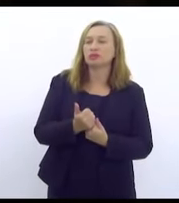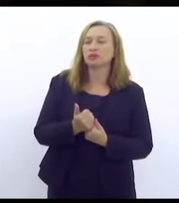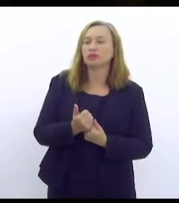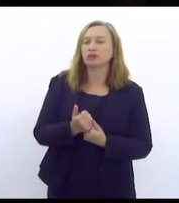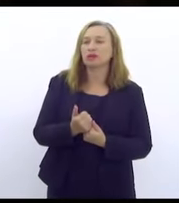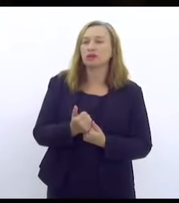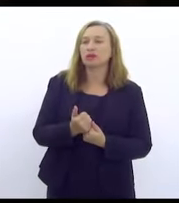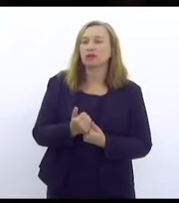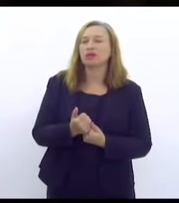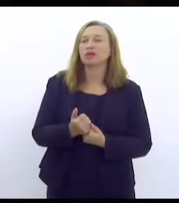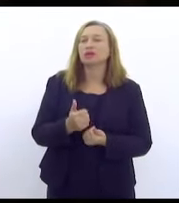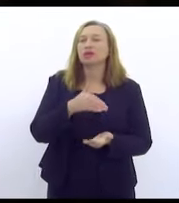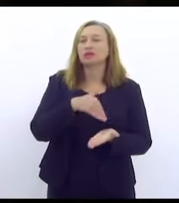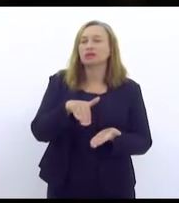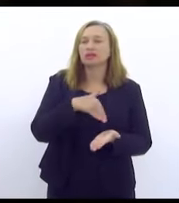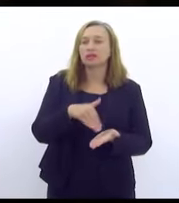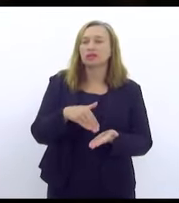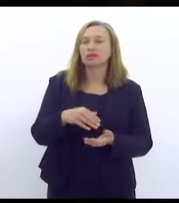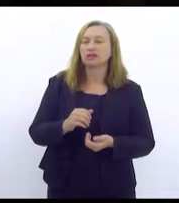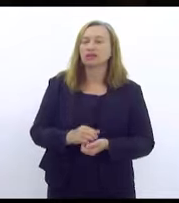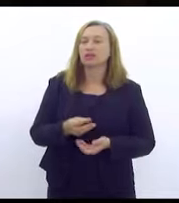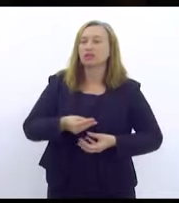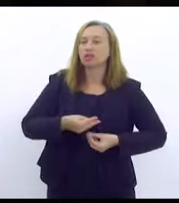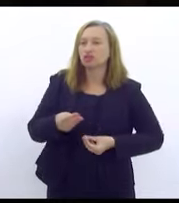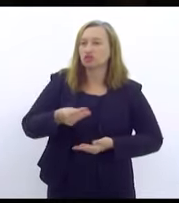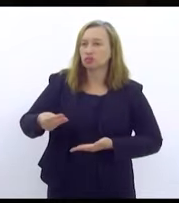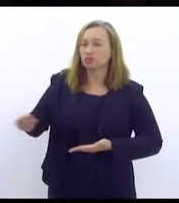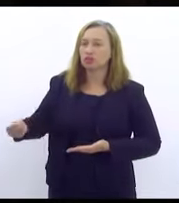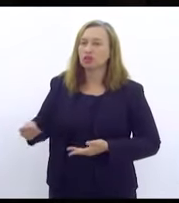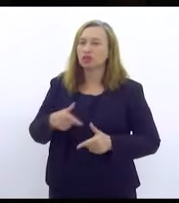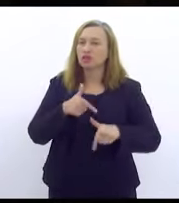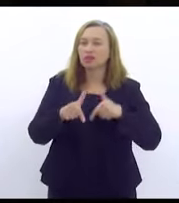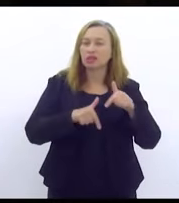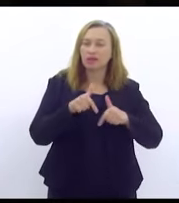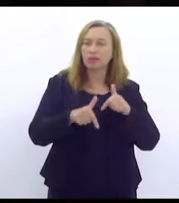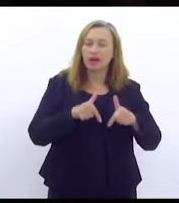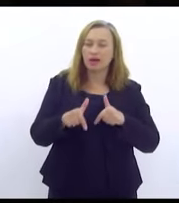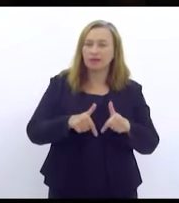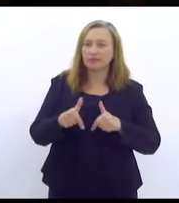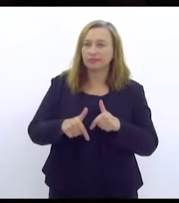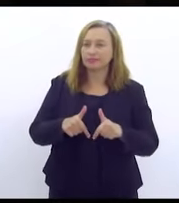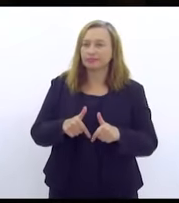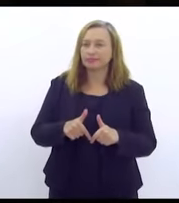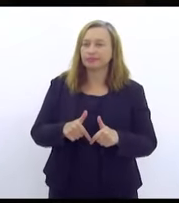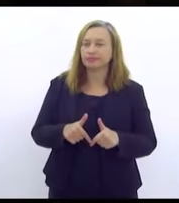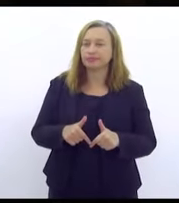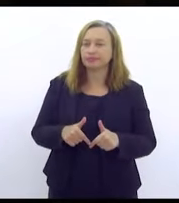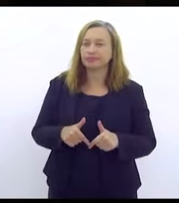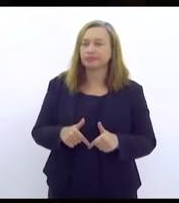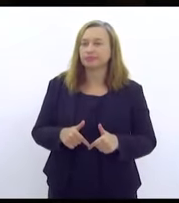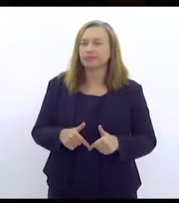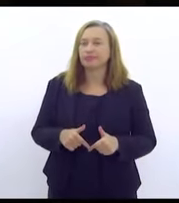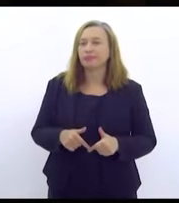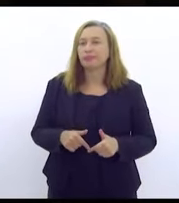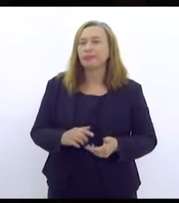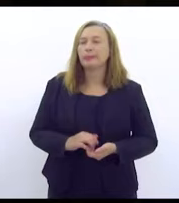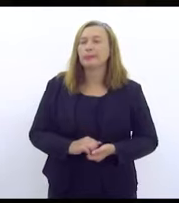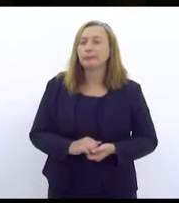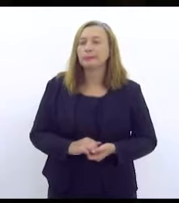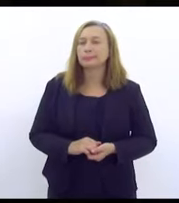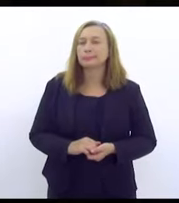de distribuir cargos, quase 40, para parafrasear aquela velha